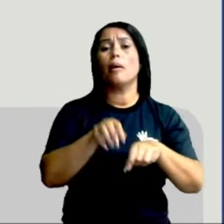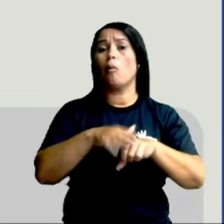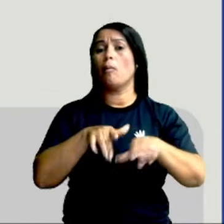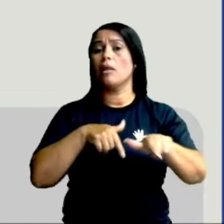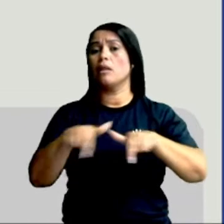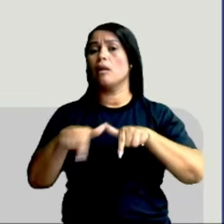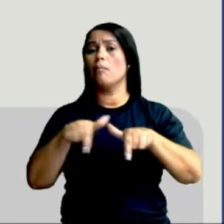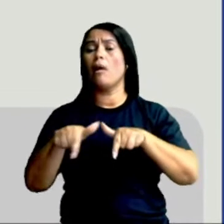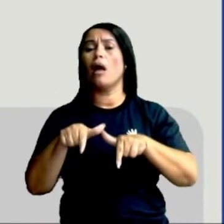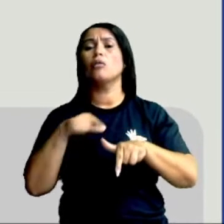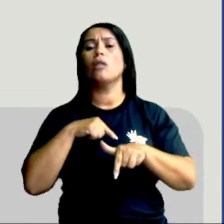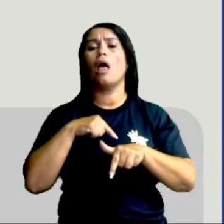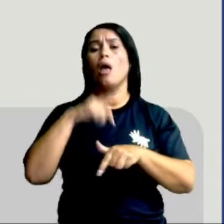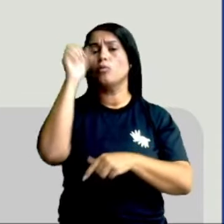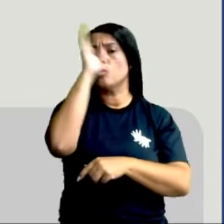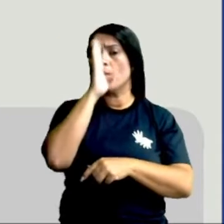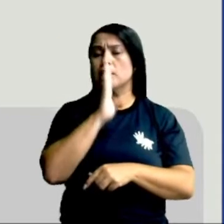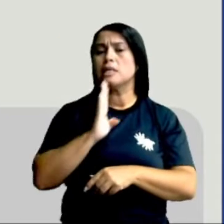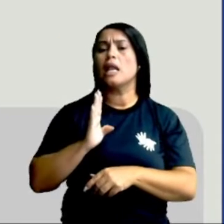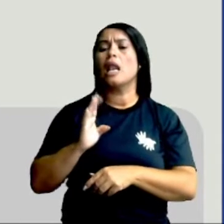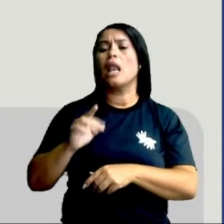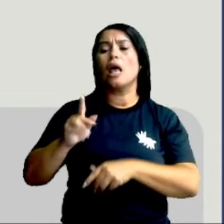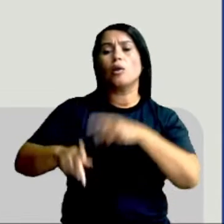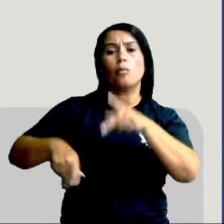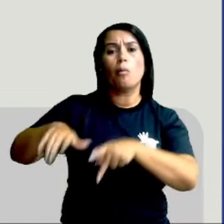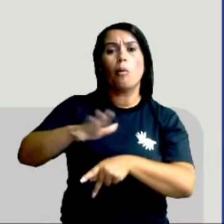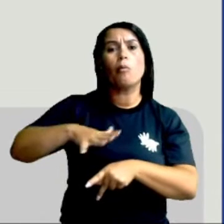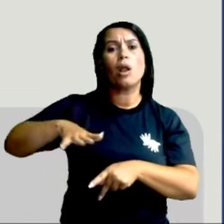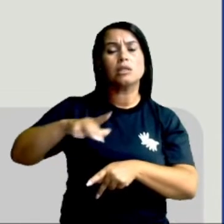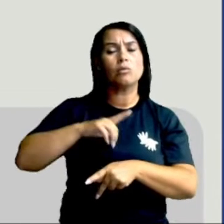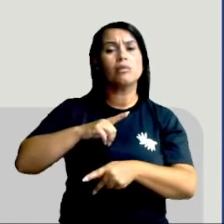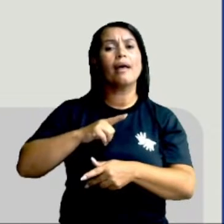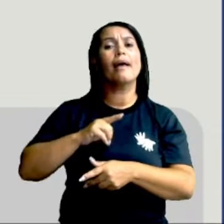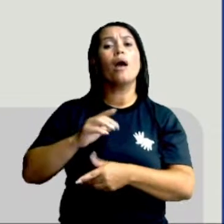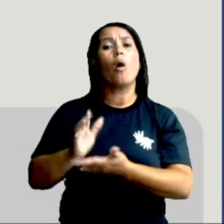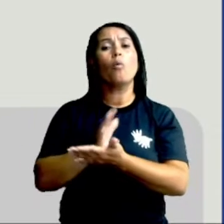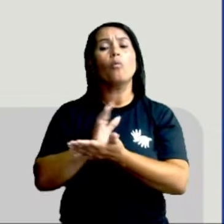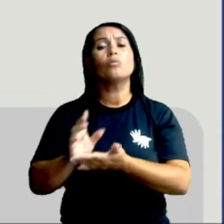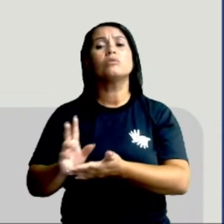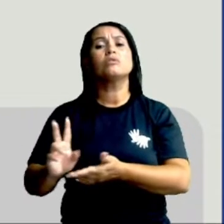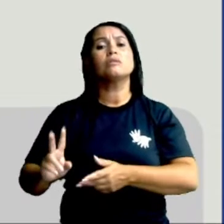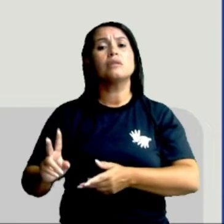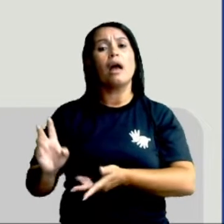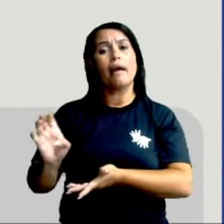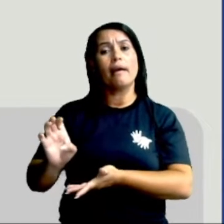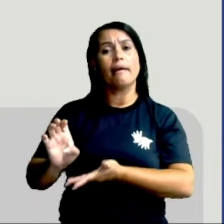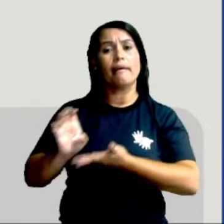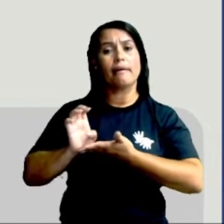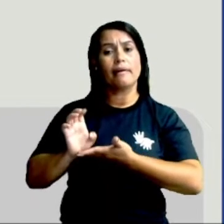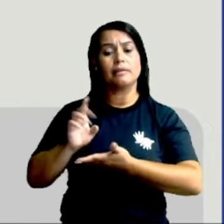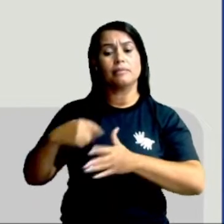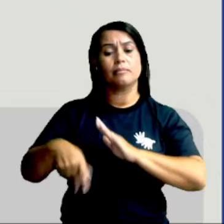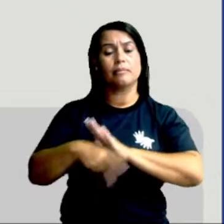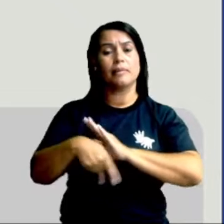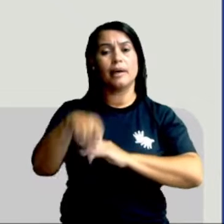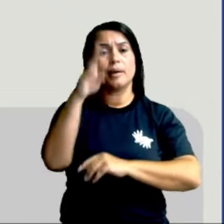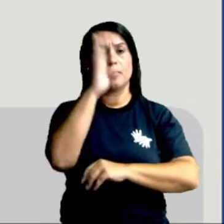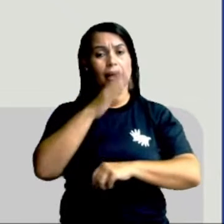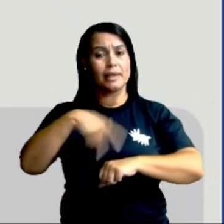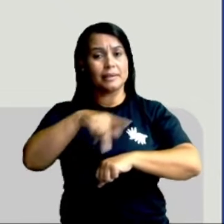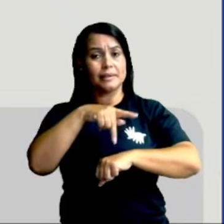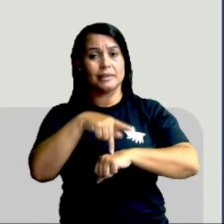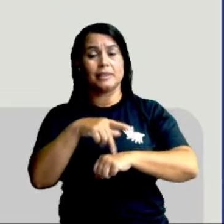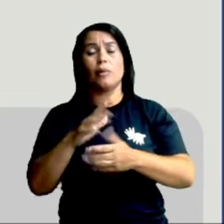a maioria dos brasileiros gera riqueza para o país, mas poucos se beneficiam dela. A